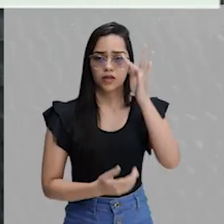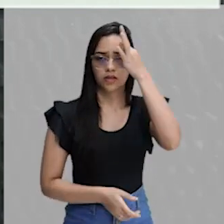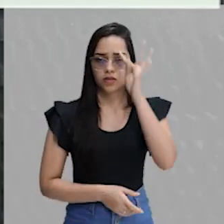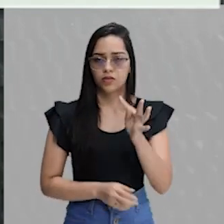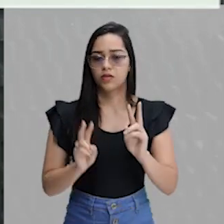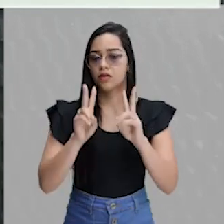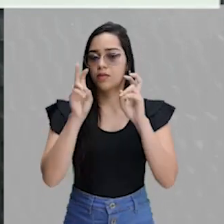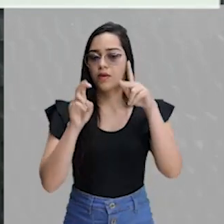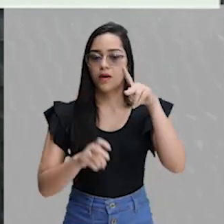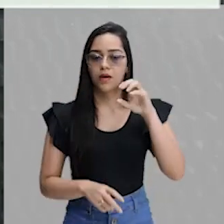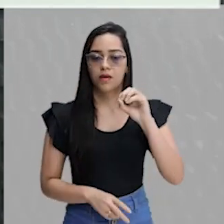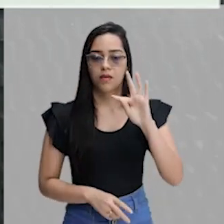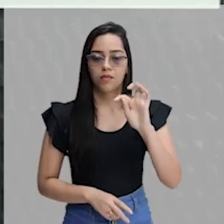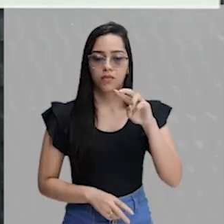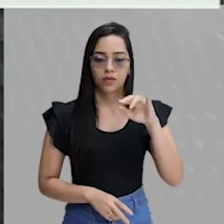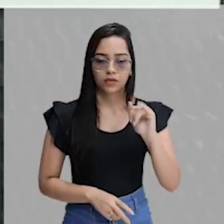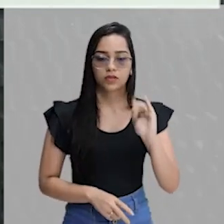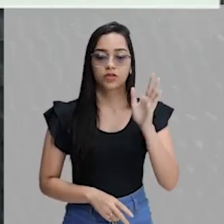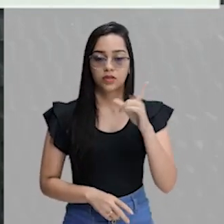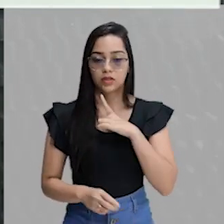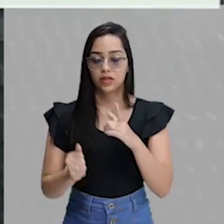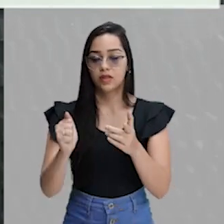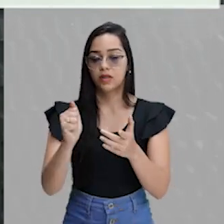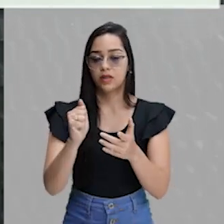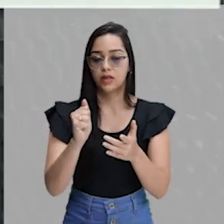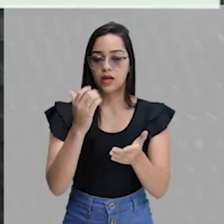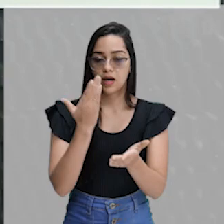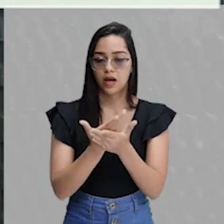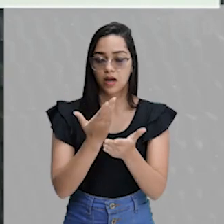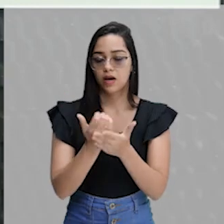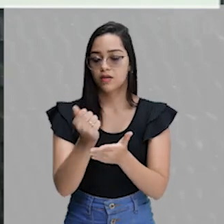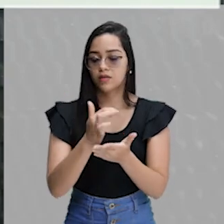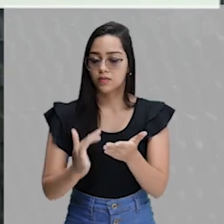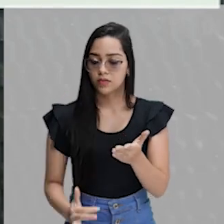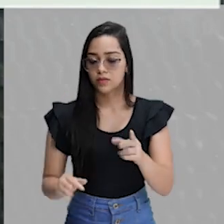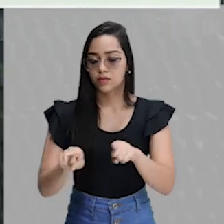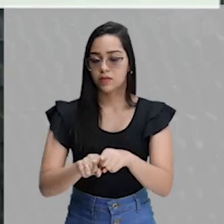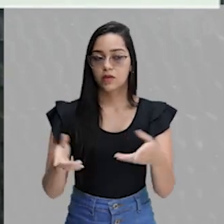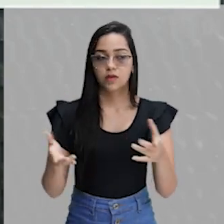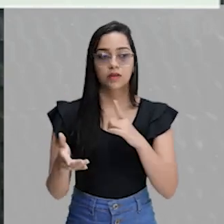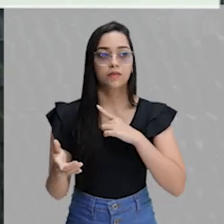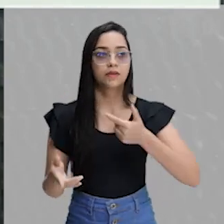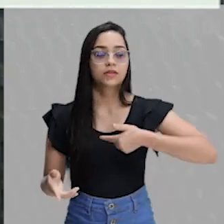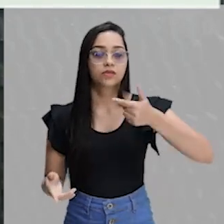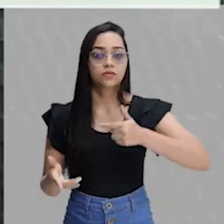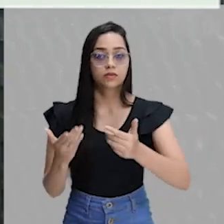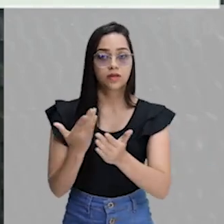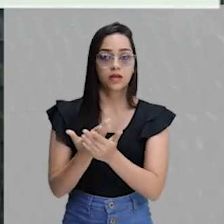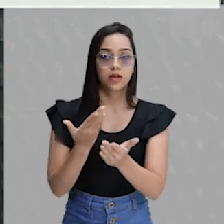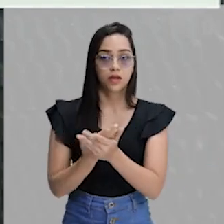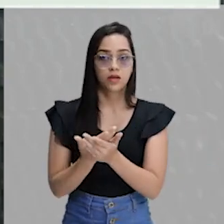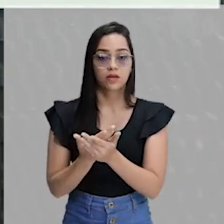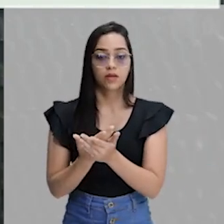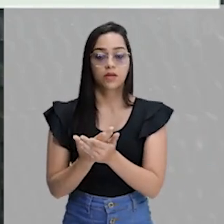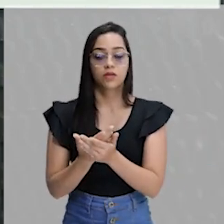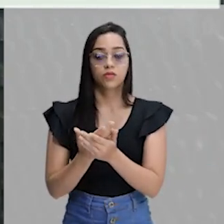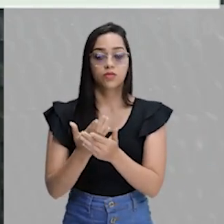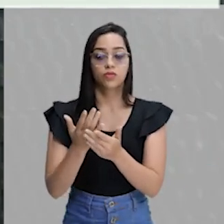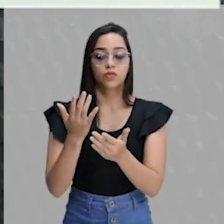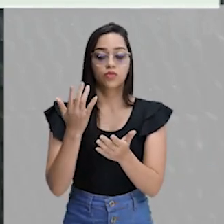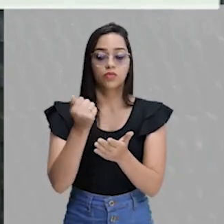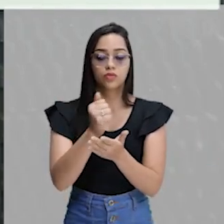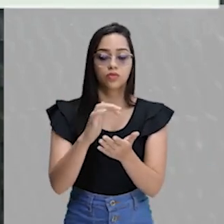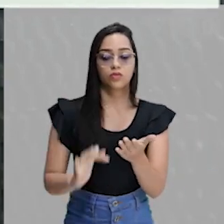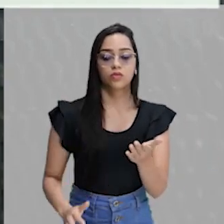sobre potência, fizemos já uma aula de exercícios, também sobre potência, e agora nós vamos para a segunda aula, né? Então, exercícios